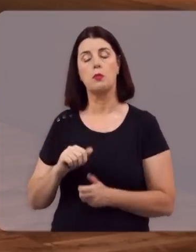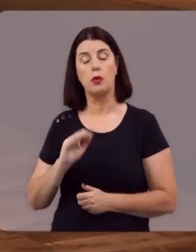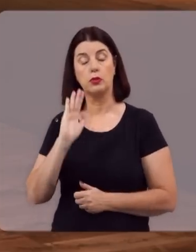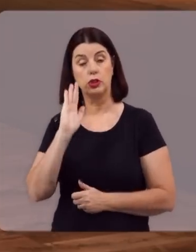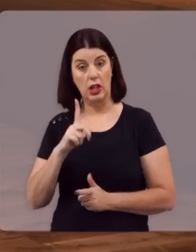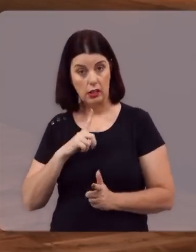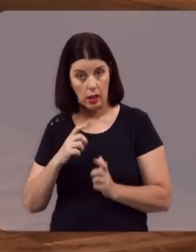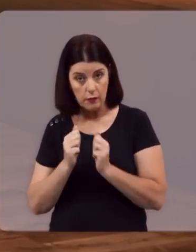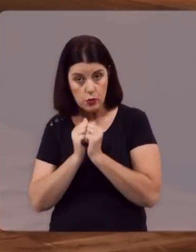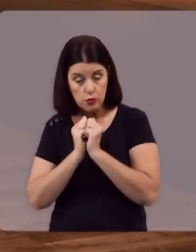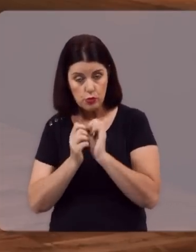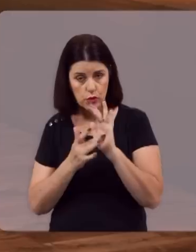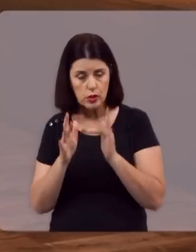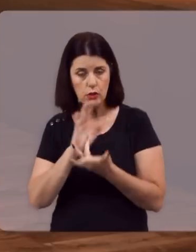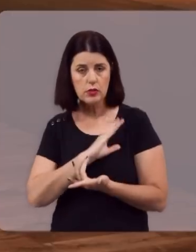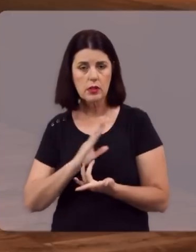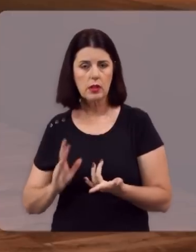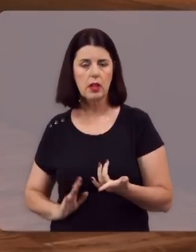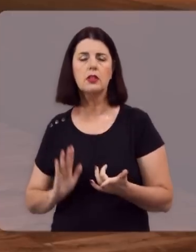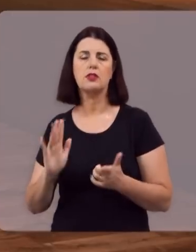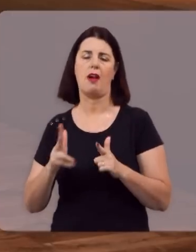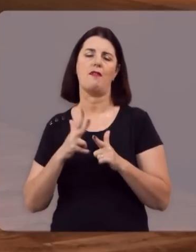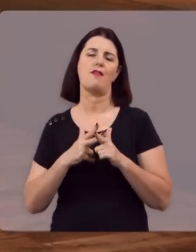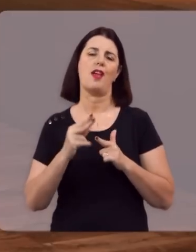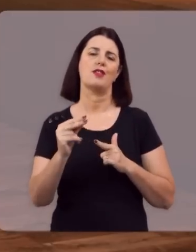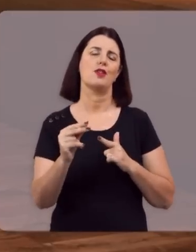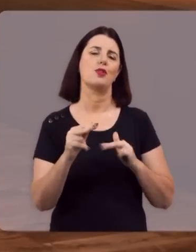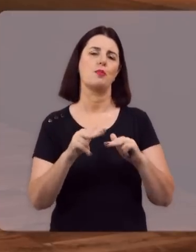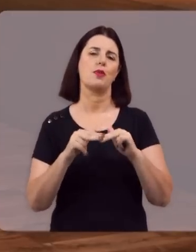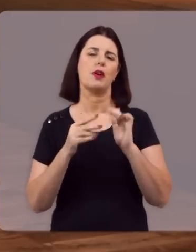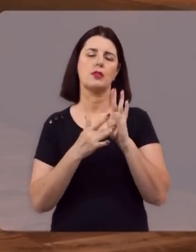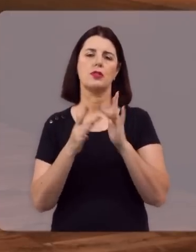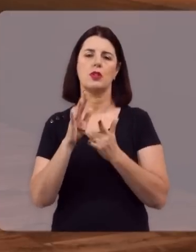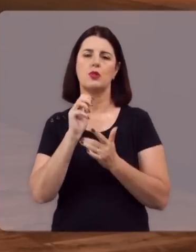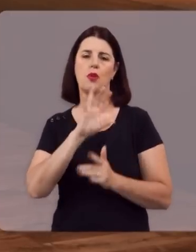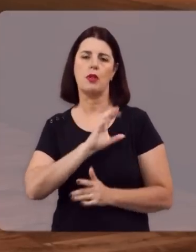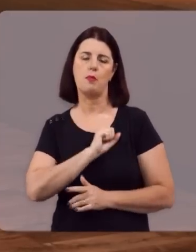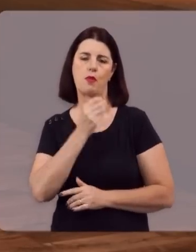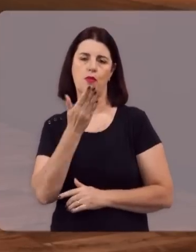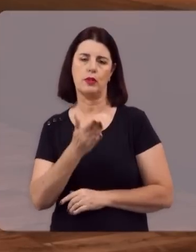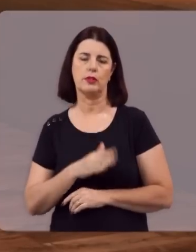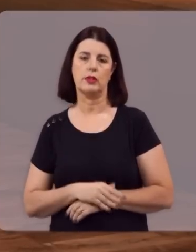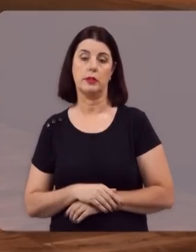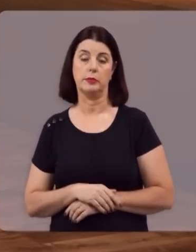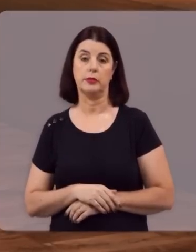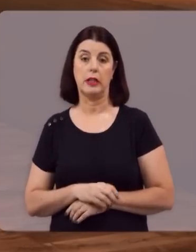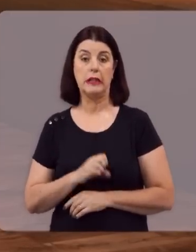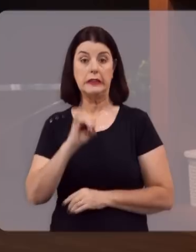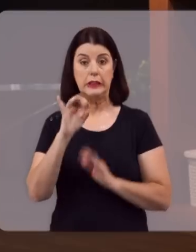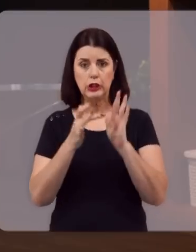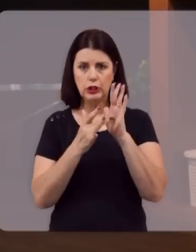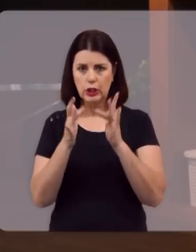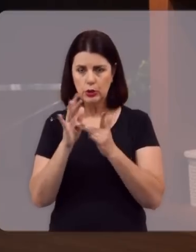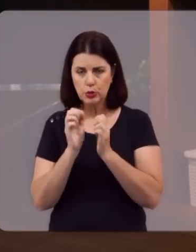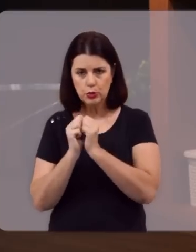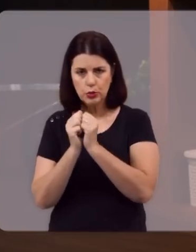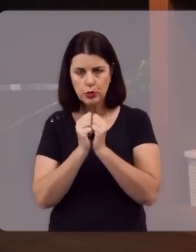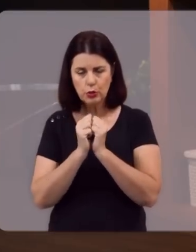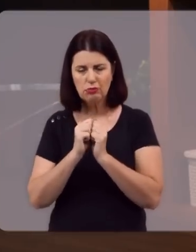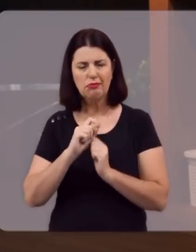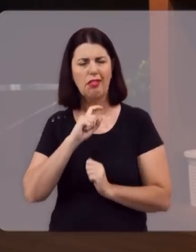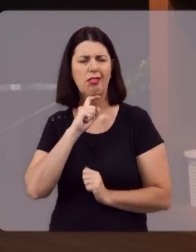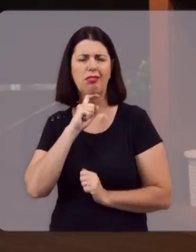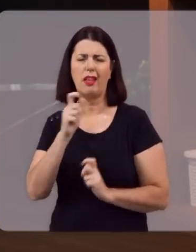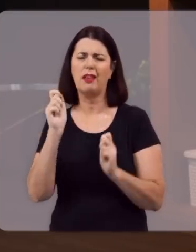mundo, se você está em Cristo, você já é mais do que vencedor por meio daquele que amou você. Se você está em Cristo,